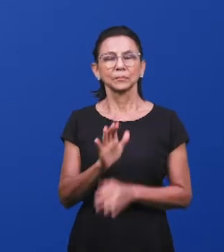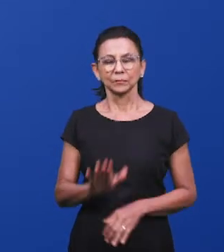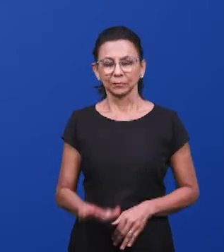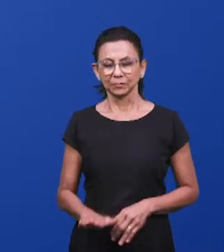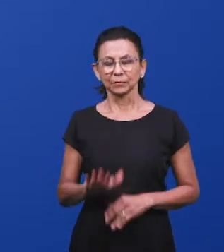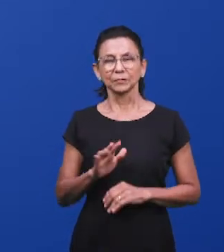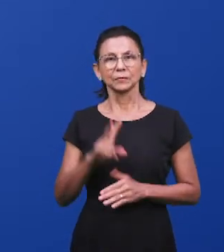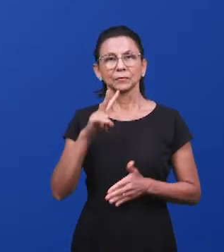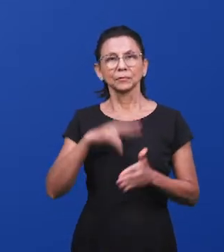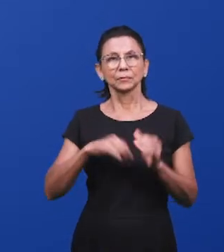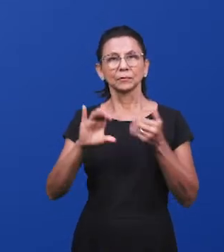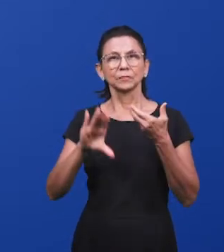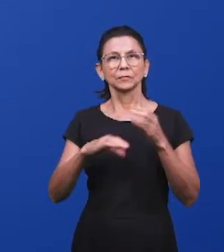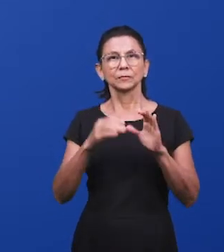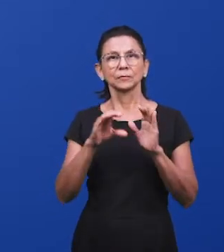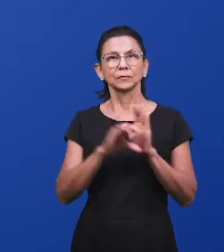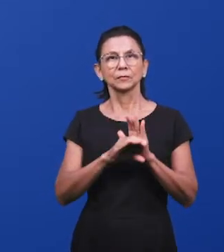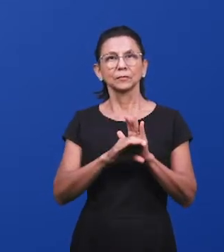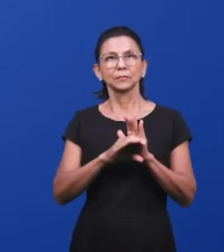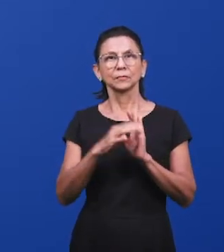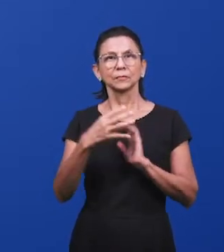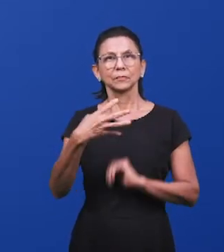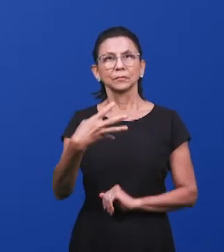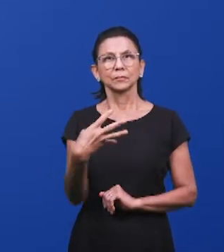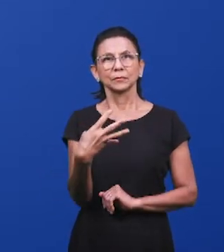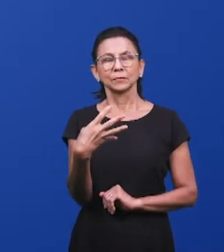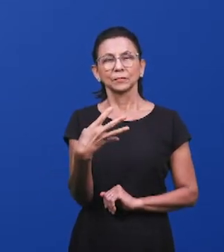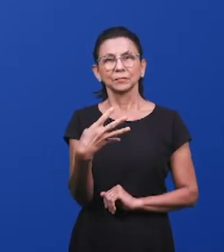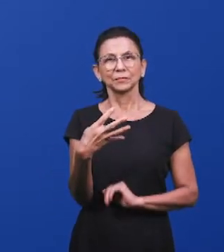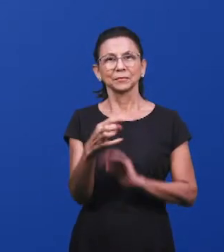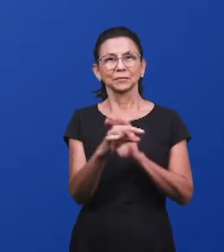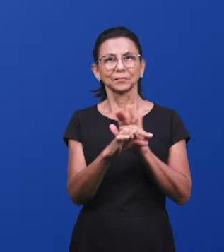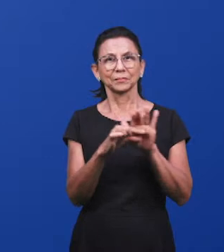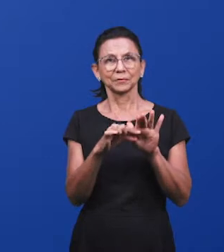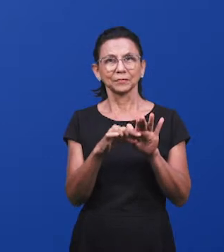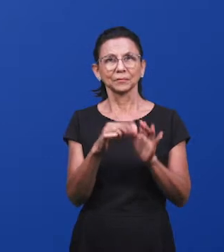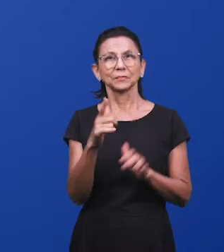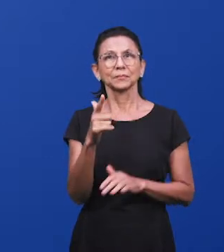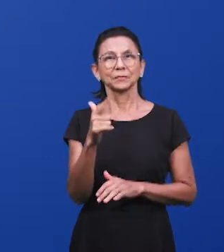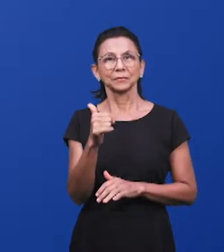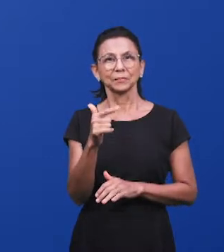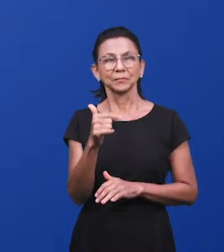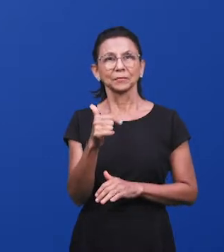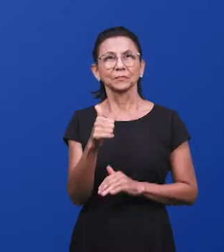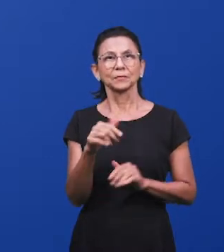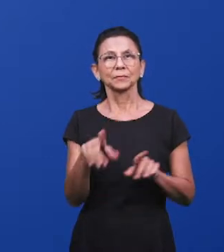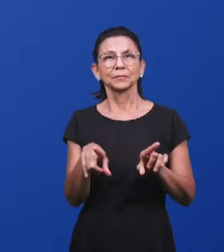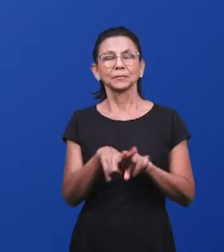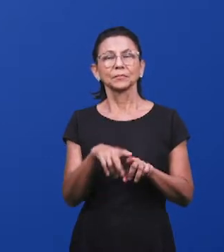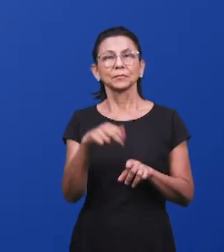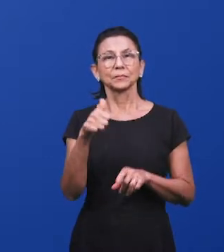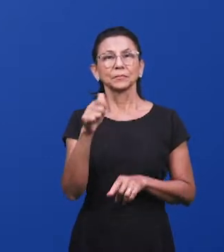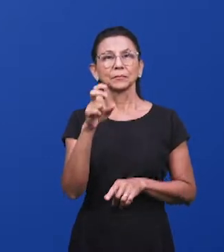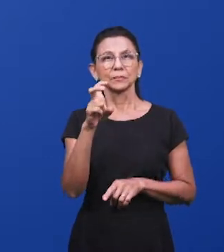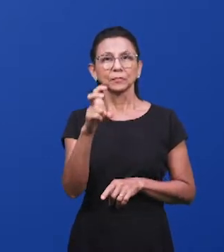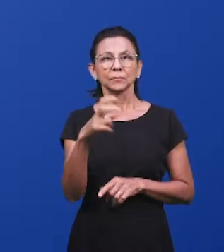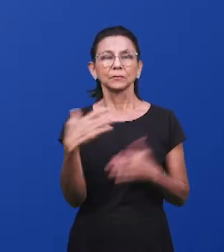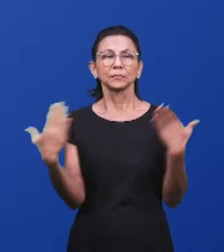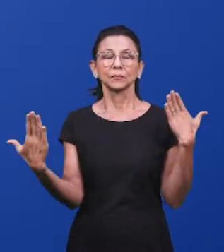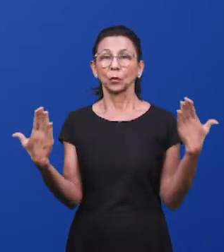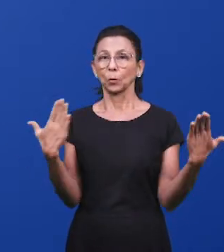crianças. Lendo Cantares, capítulo 4, verso 12 e 15, faça